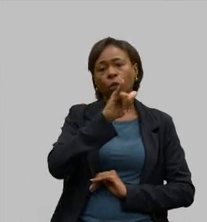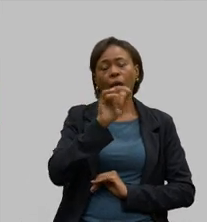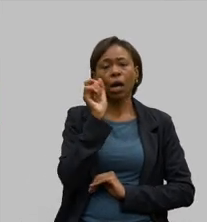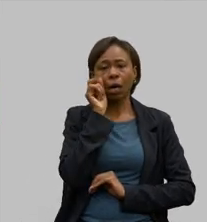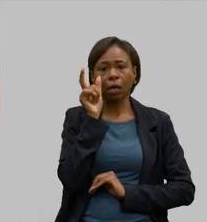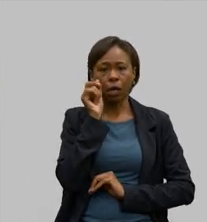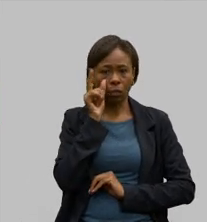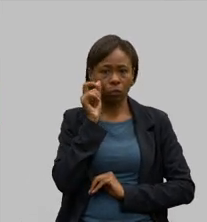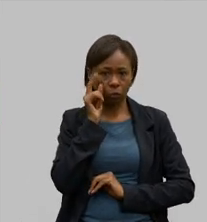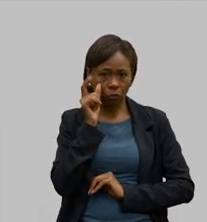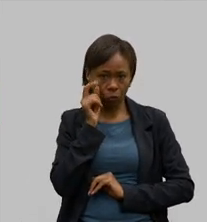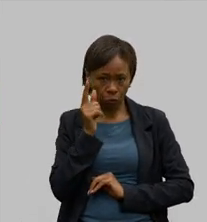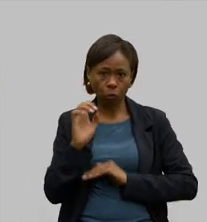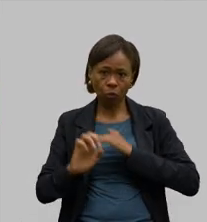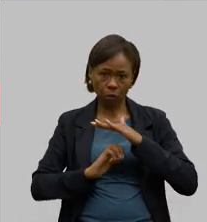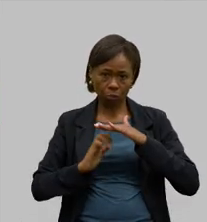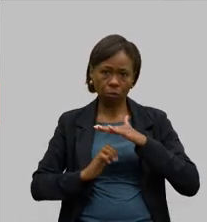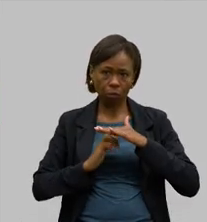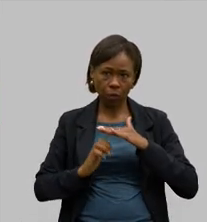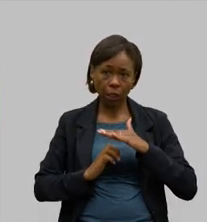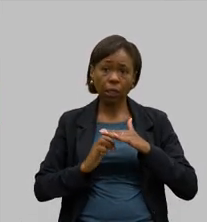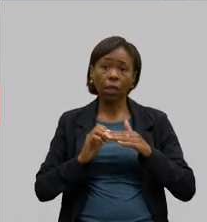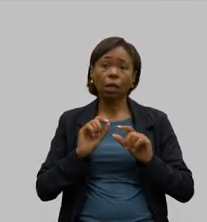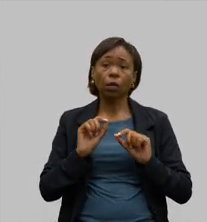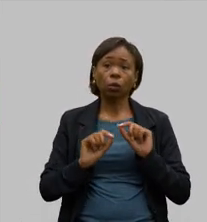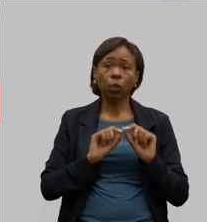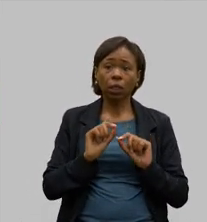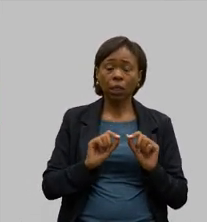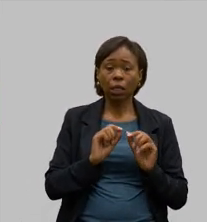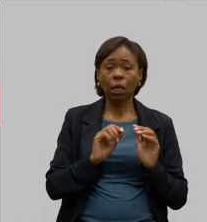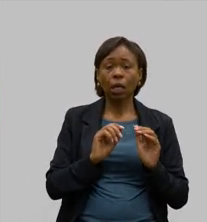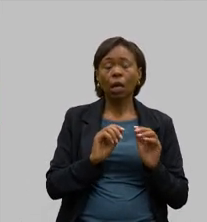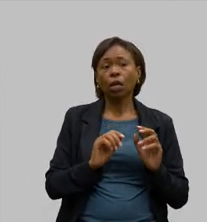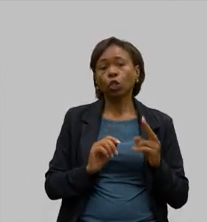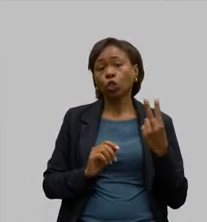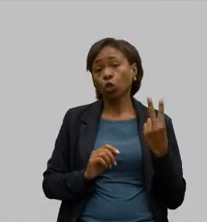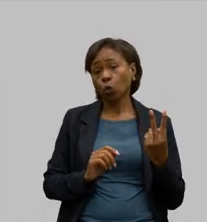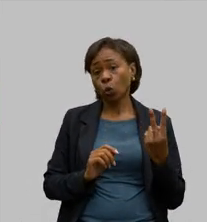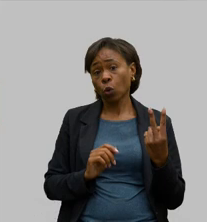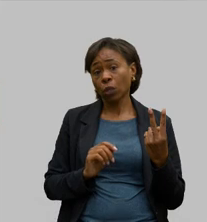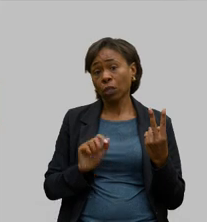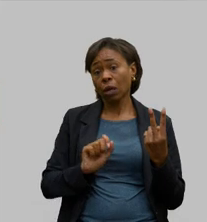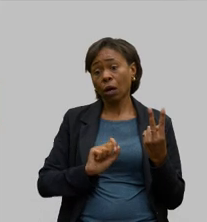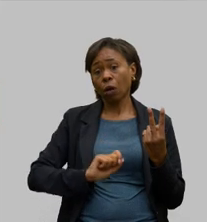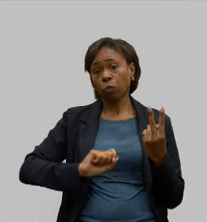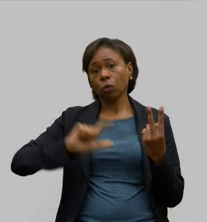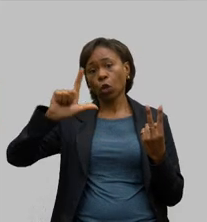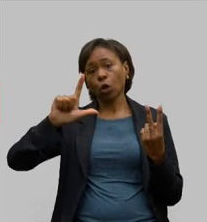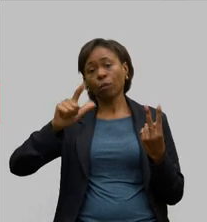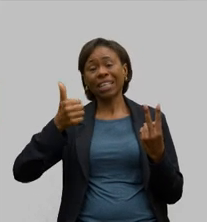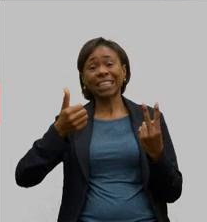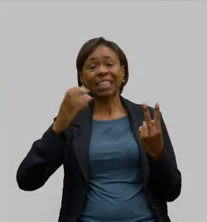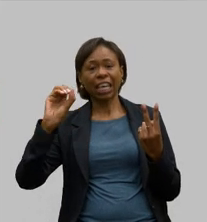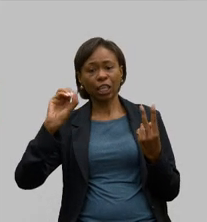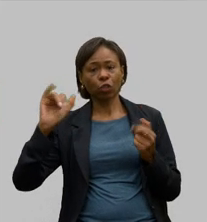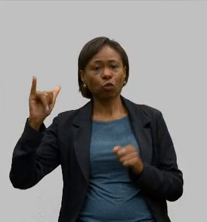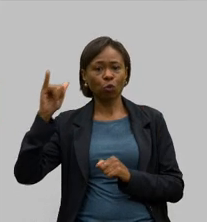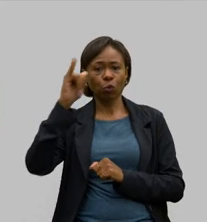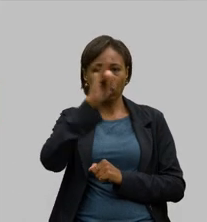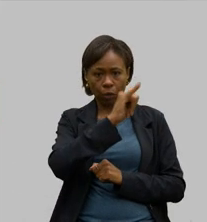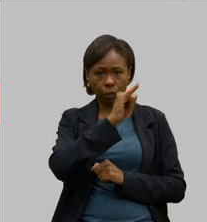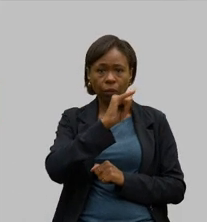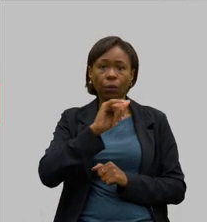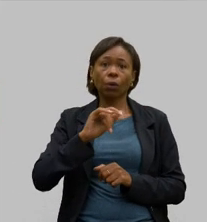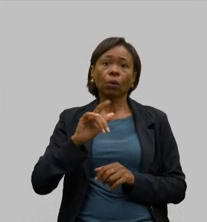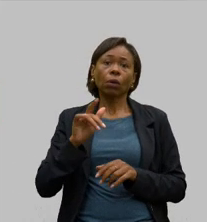Horizonte que saiu de dois para 10 voos até o momento internacionais eh lançamento de programas